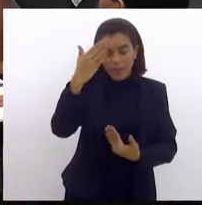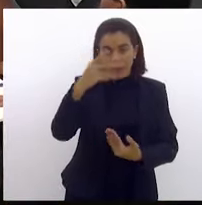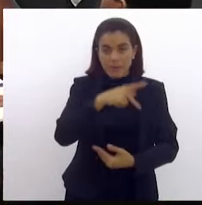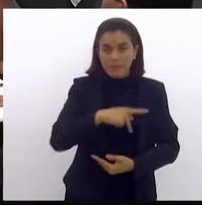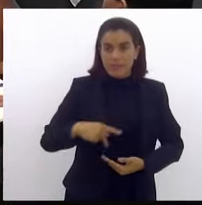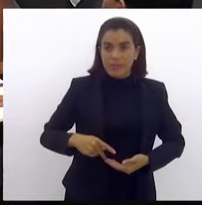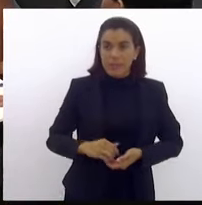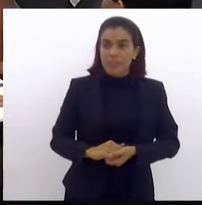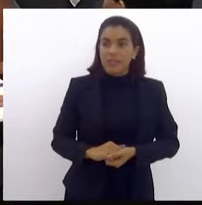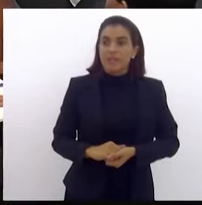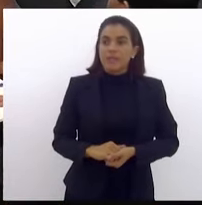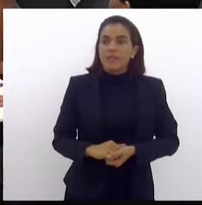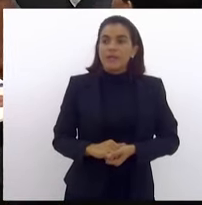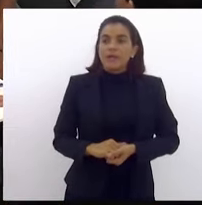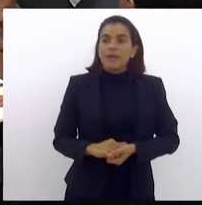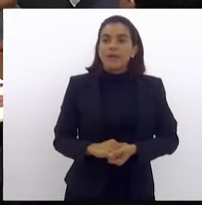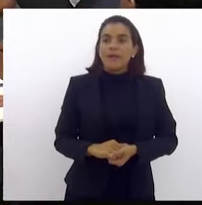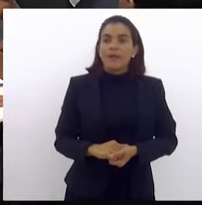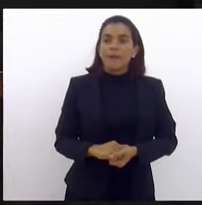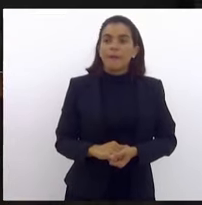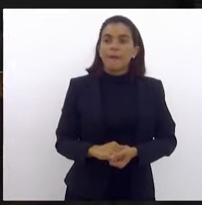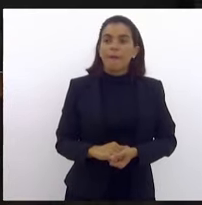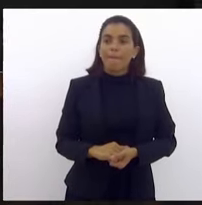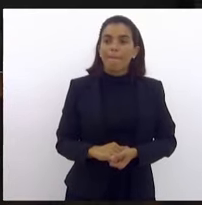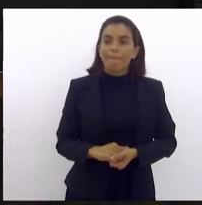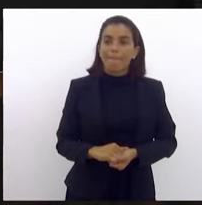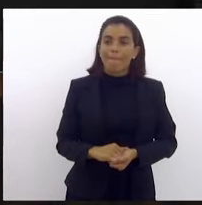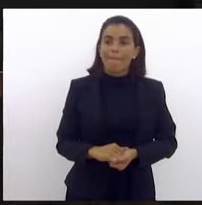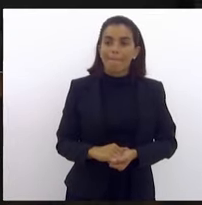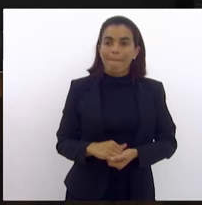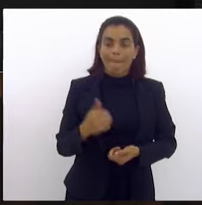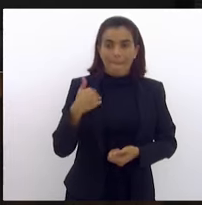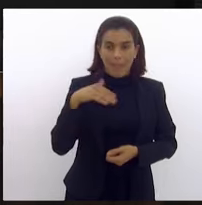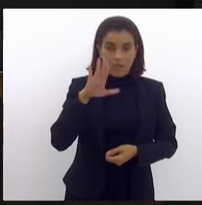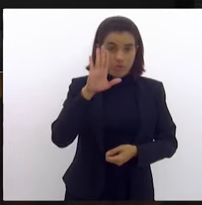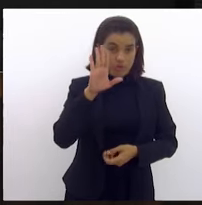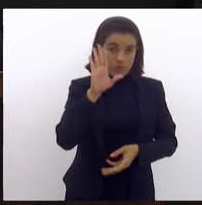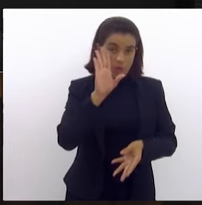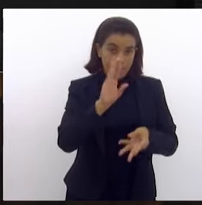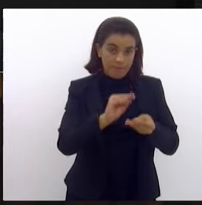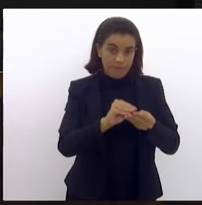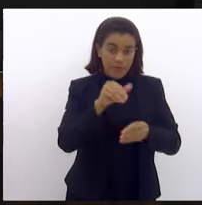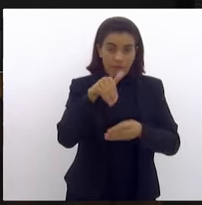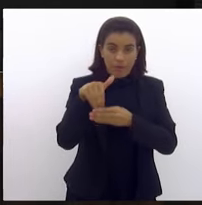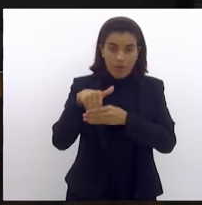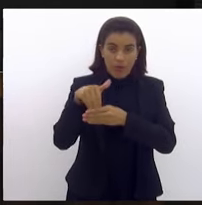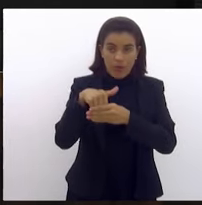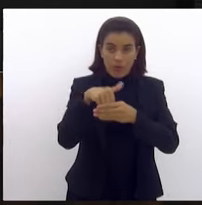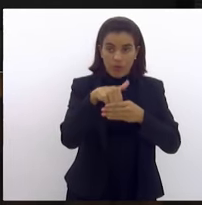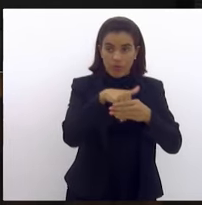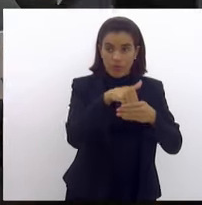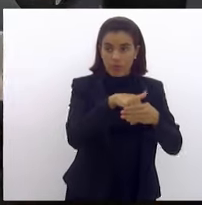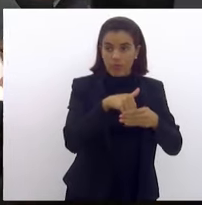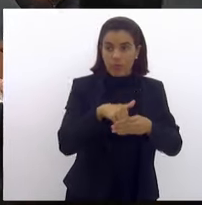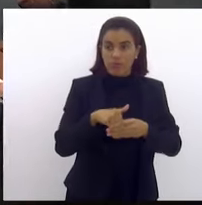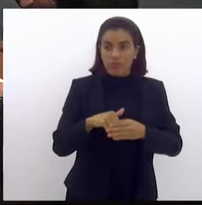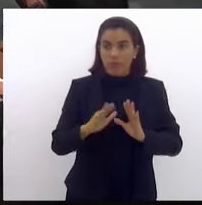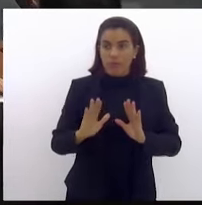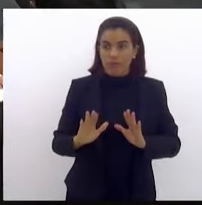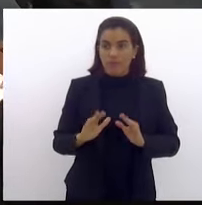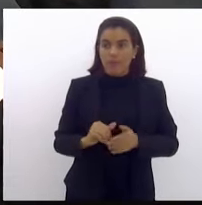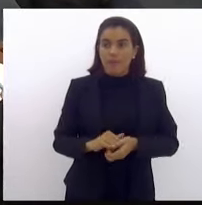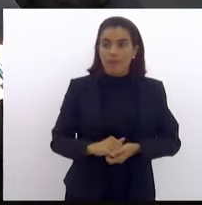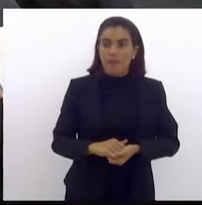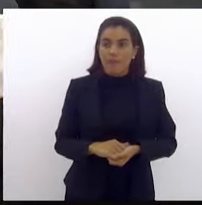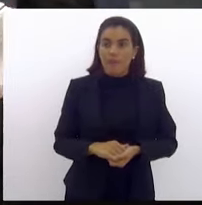presidente. Terminado. Fui citada. Verônica, só terminar de colher os votos, aí eu oportunizo a